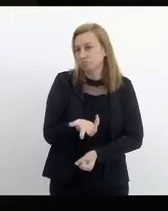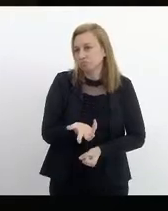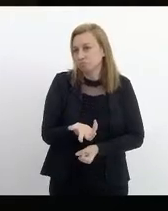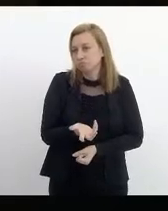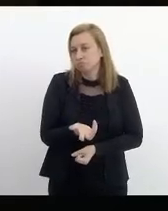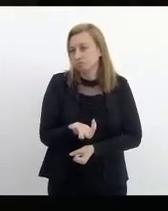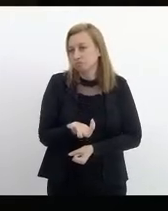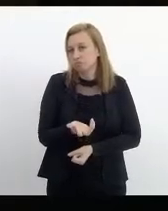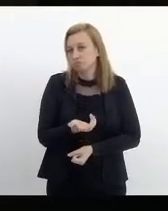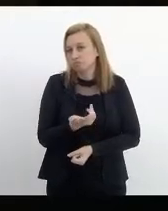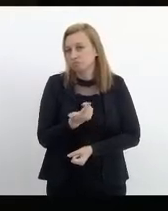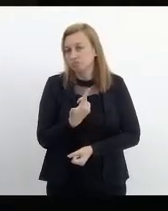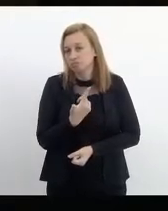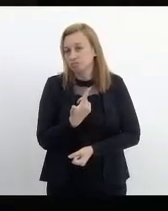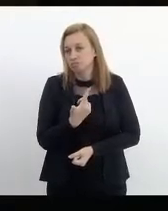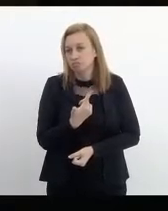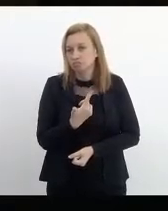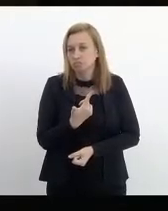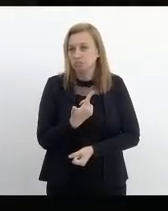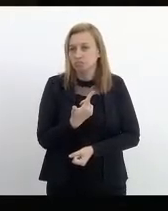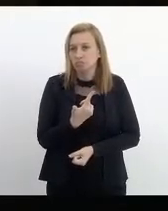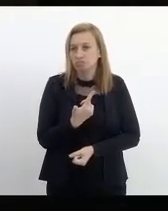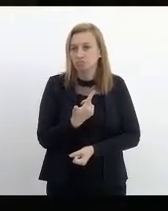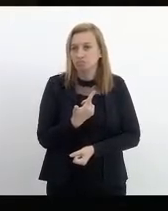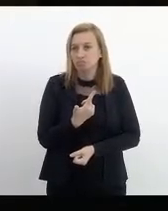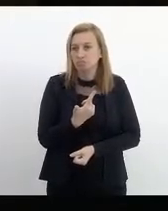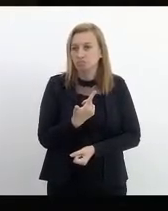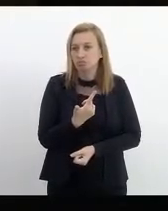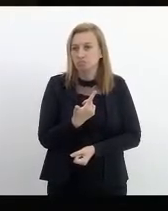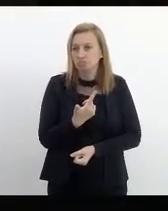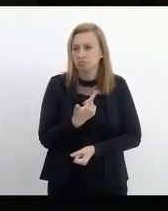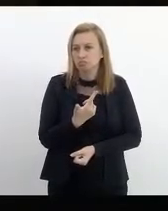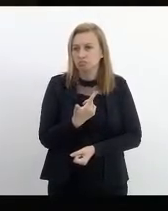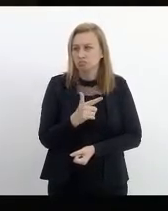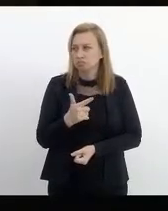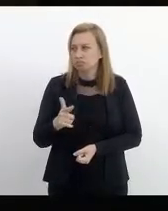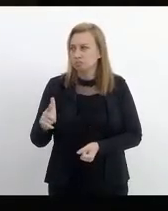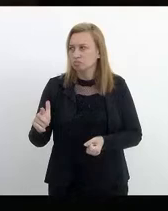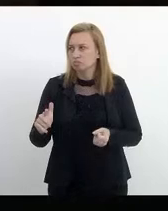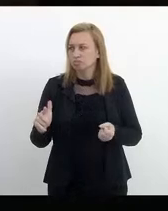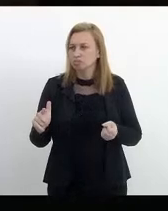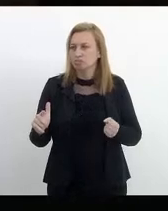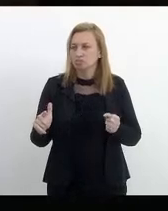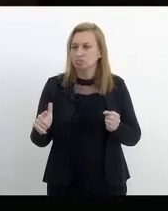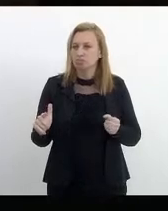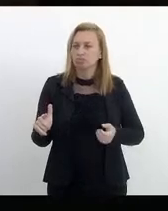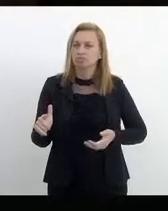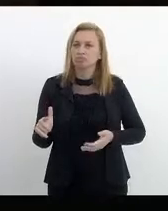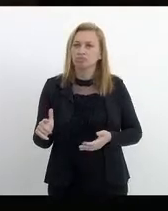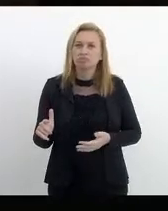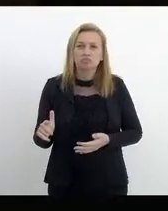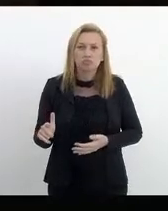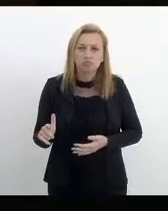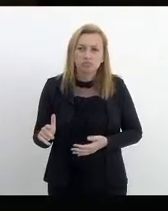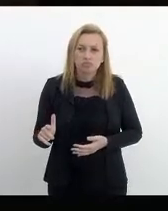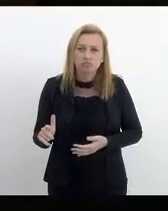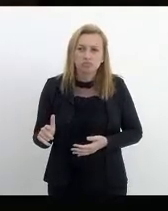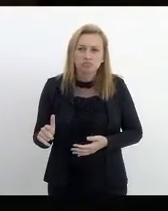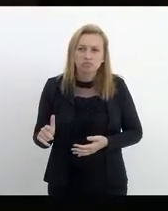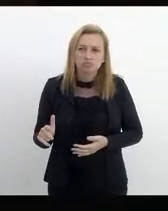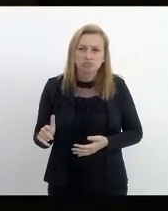e sem realmente ter esses números e esses desenhos o caráter